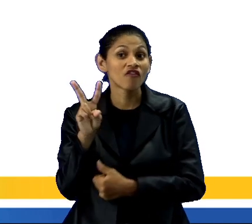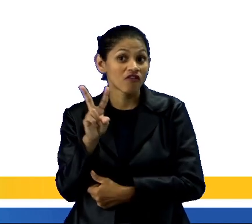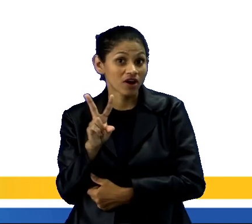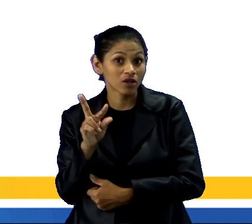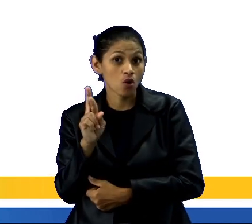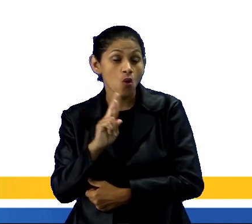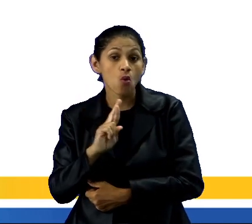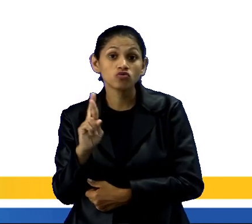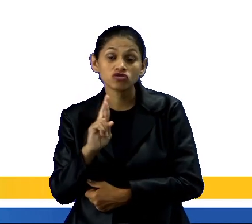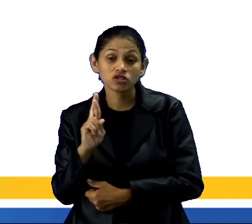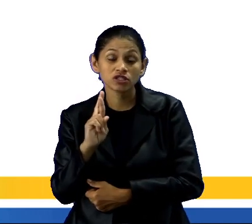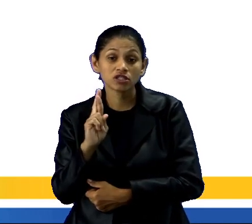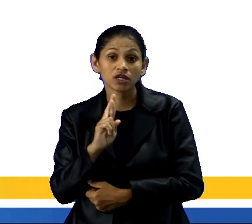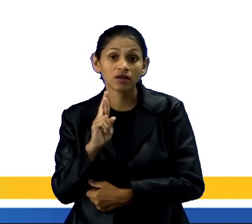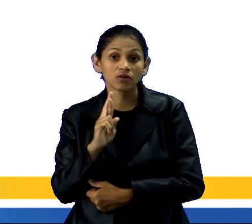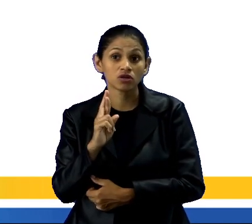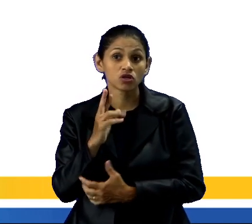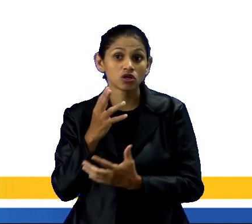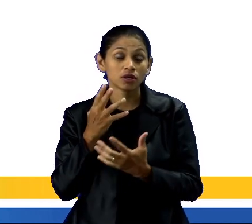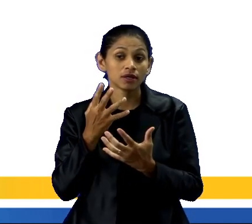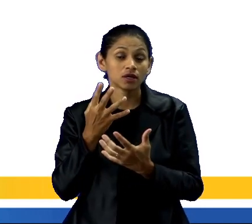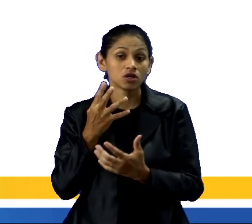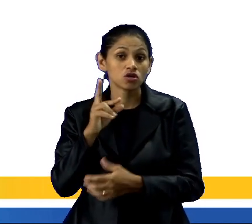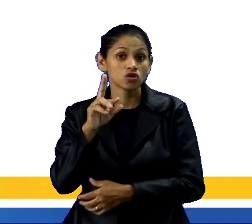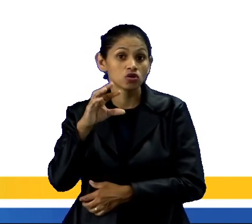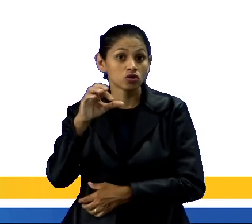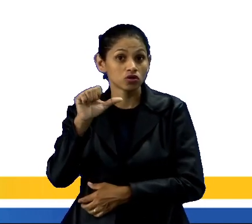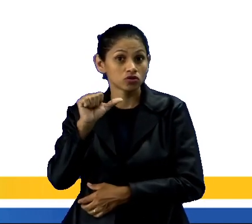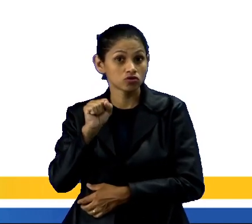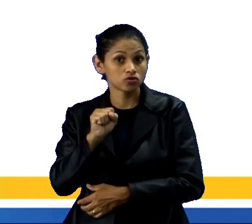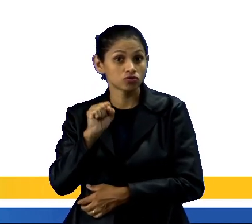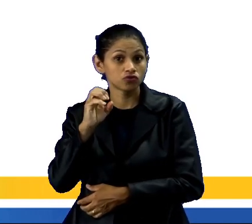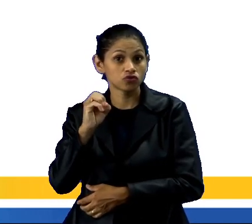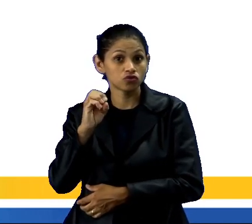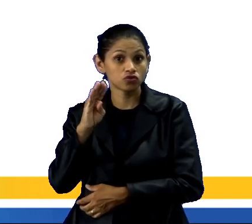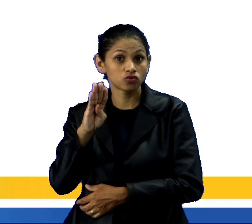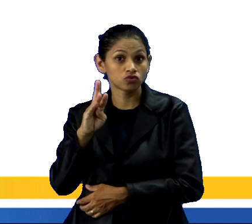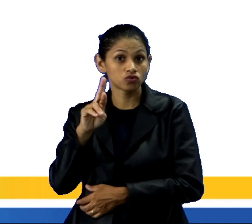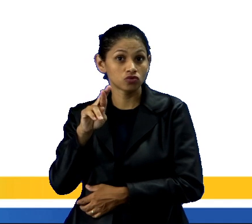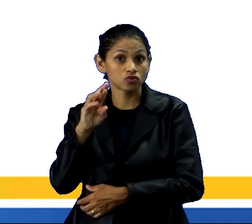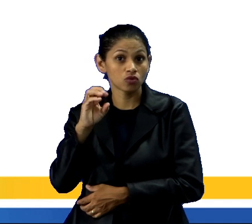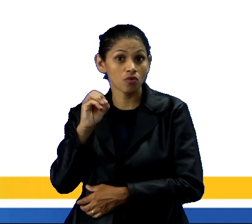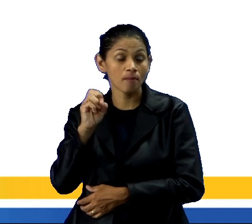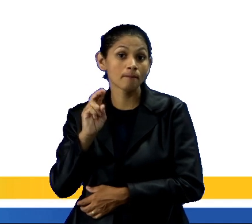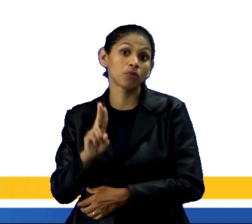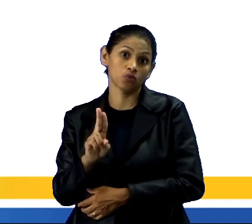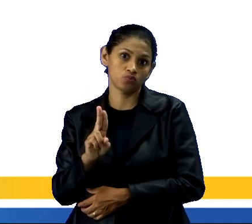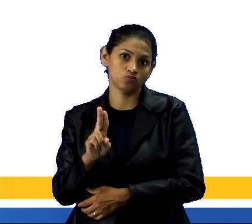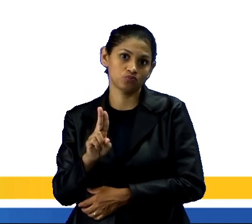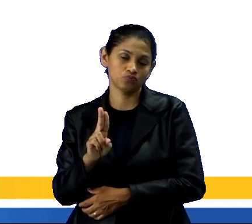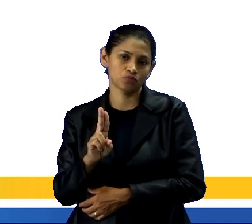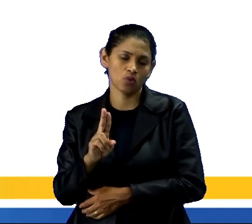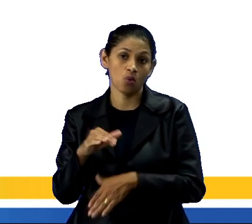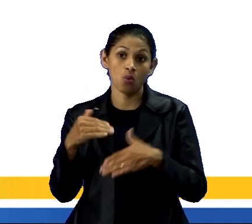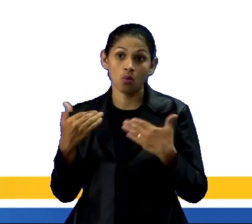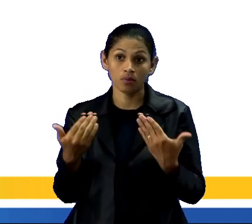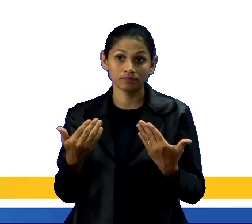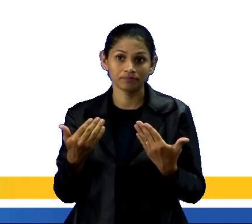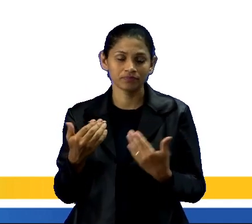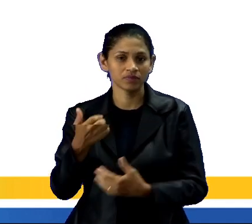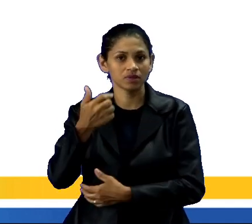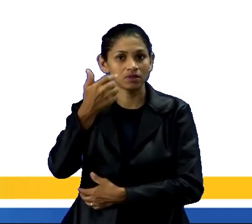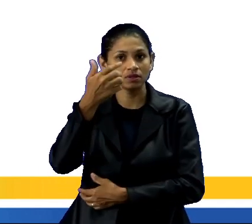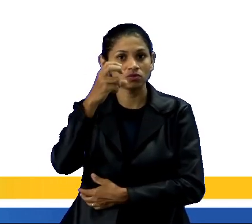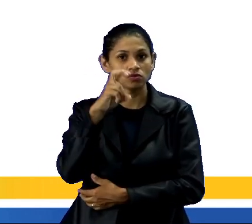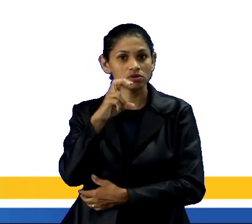seja, o troco dela. Se ela pagou com R$50, é só você subtrair pelo gasto. R$50